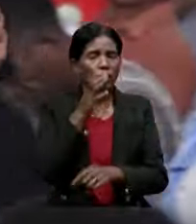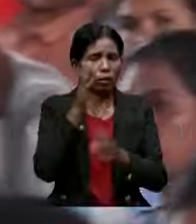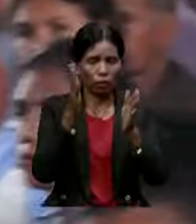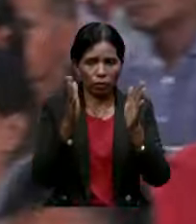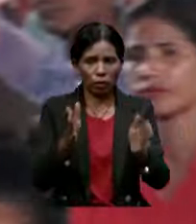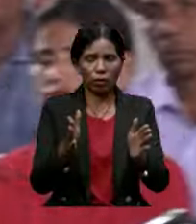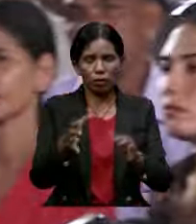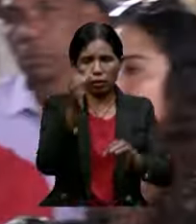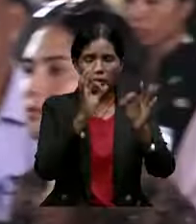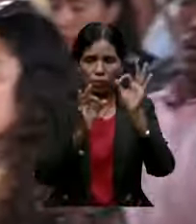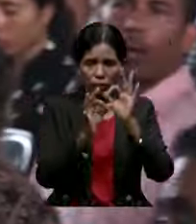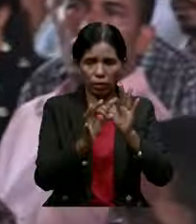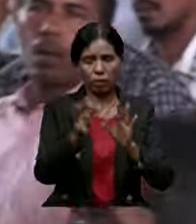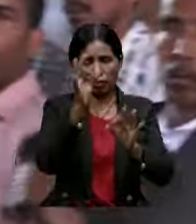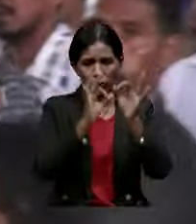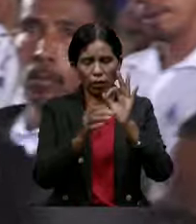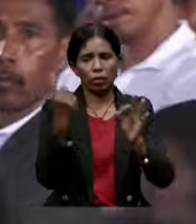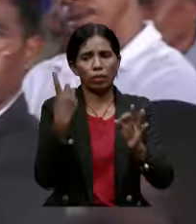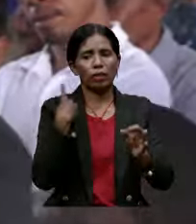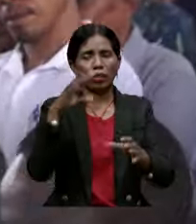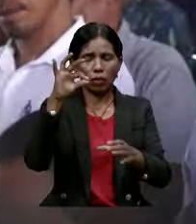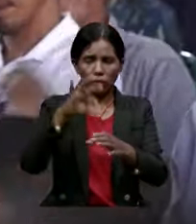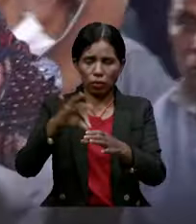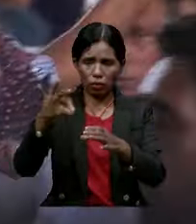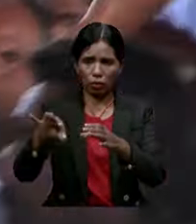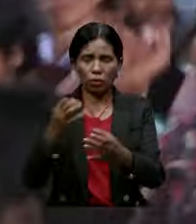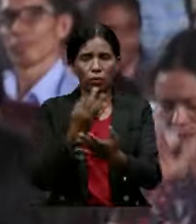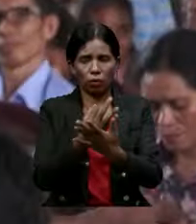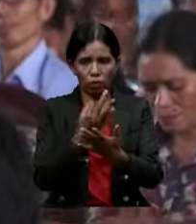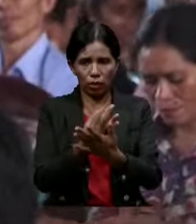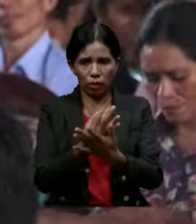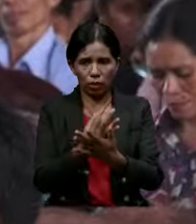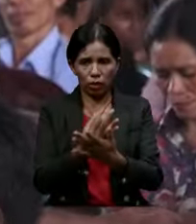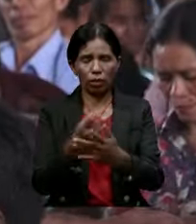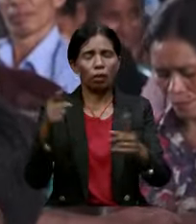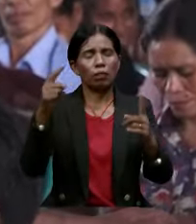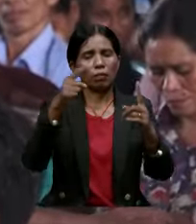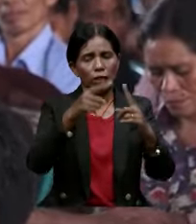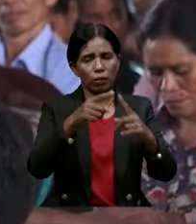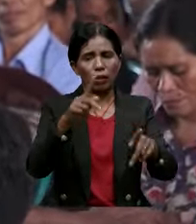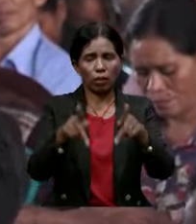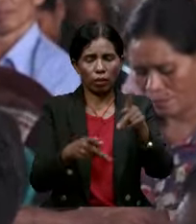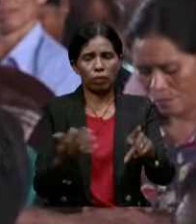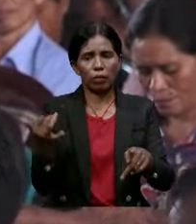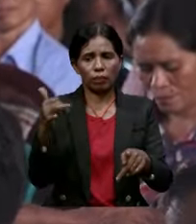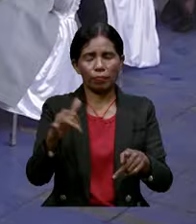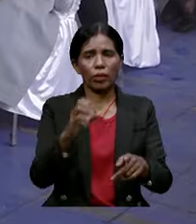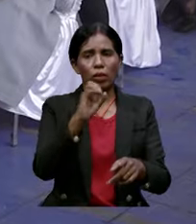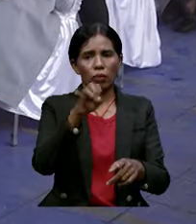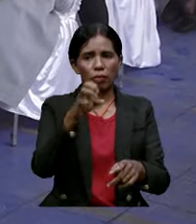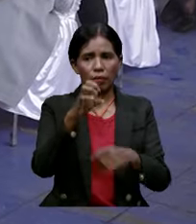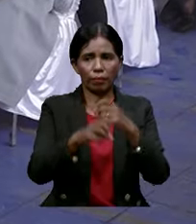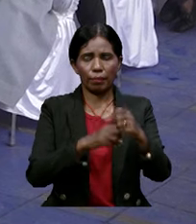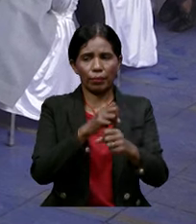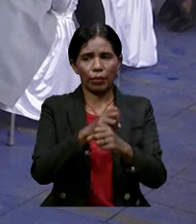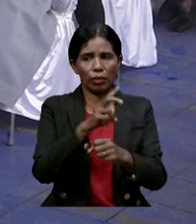fir fir ba, ita produs para osa ne batoh ya sida. I orsamento geral estado tinang